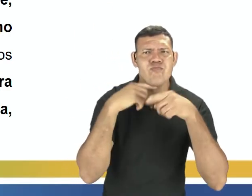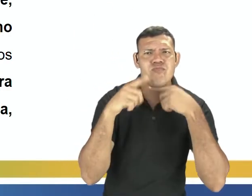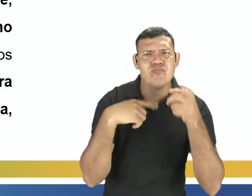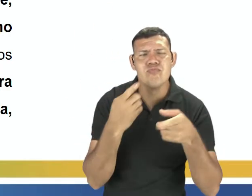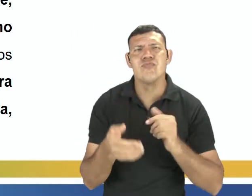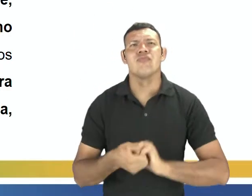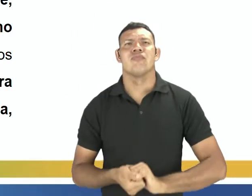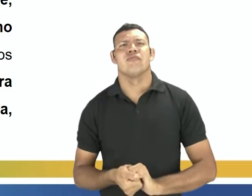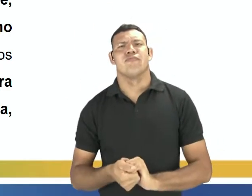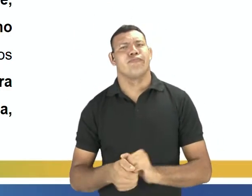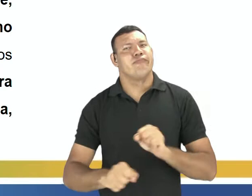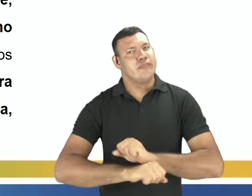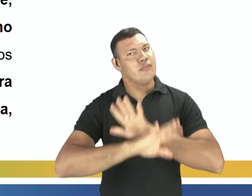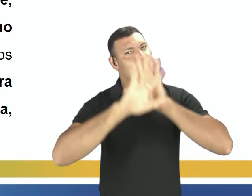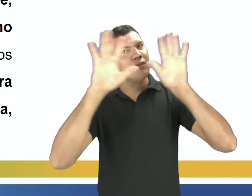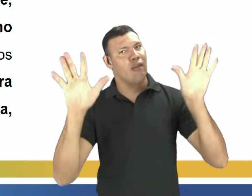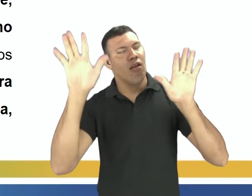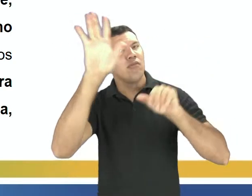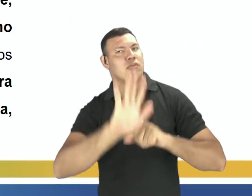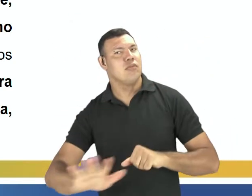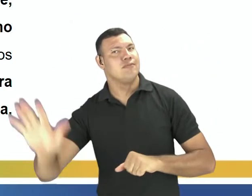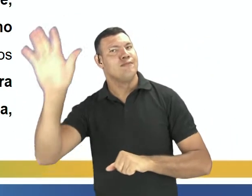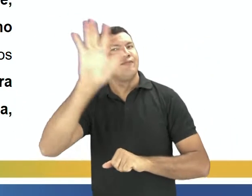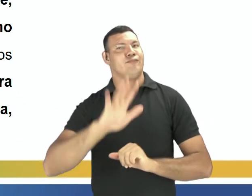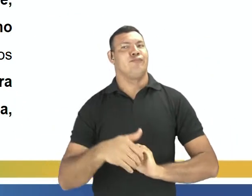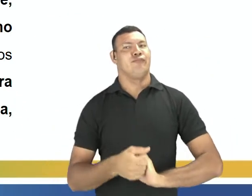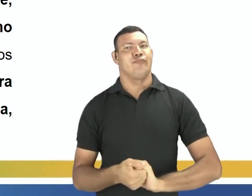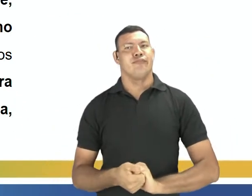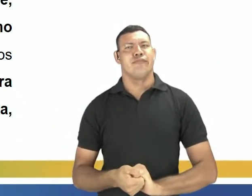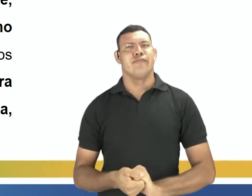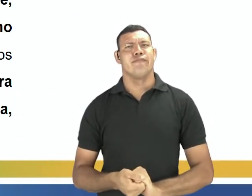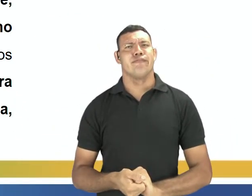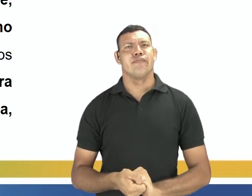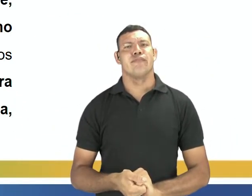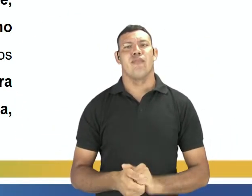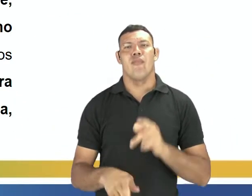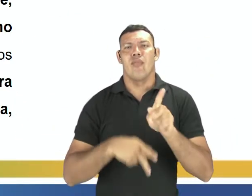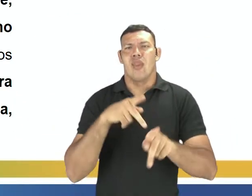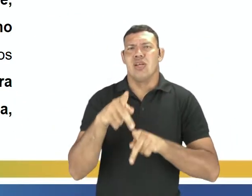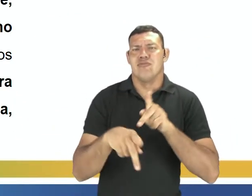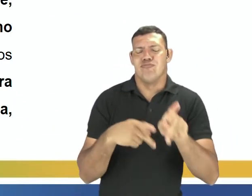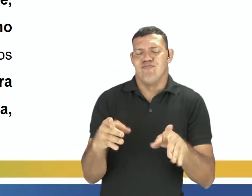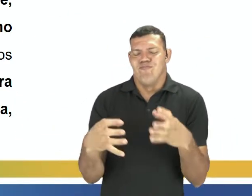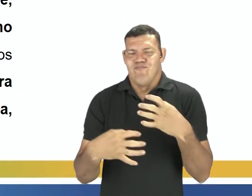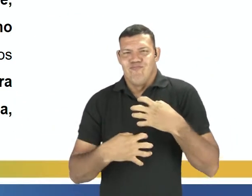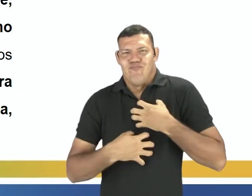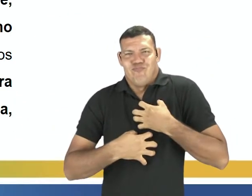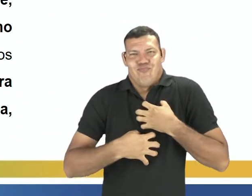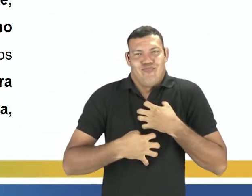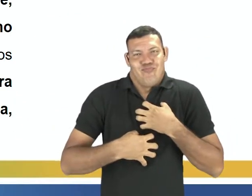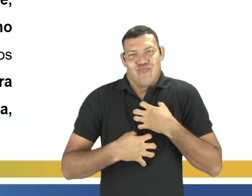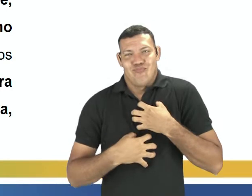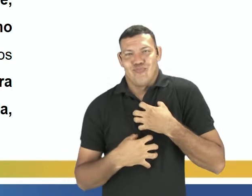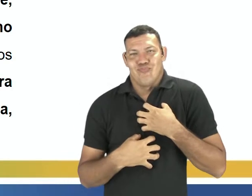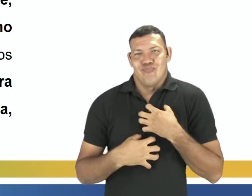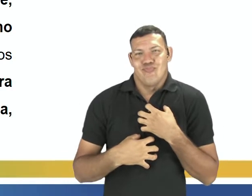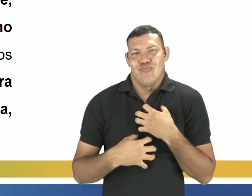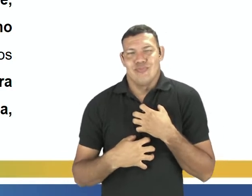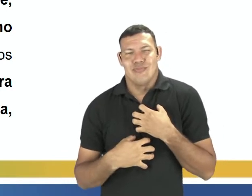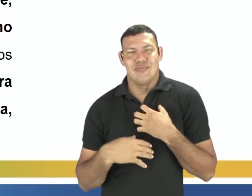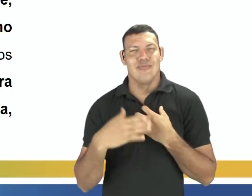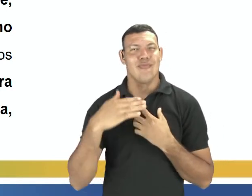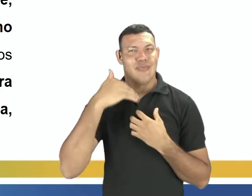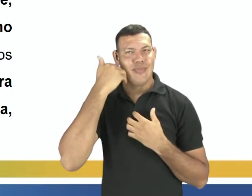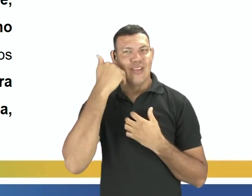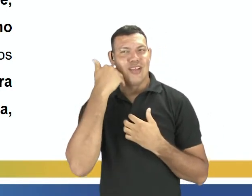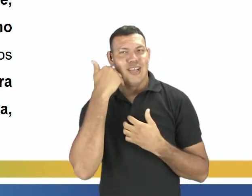lá. Claro que não podemos generalizar, mas faz parte do povo ter esse jeitinho malandro. Outro dia, quando eu